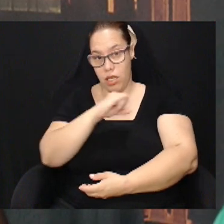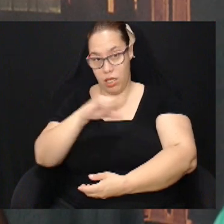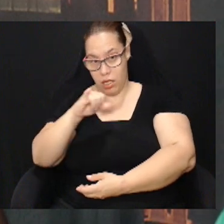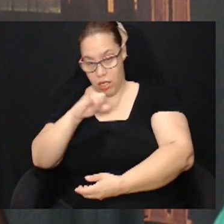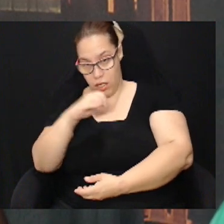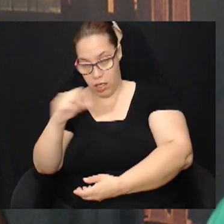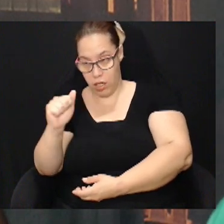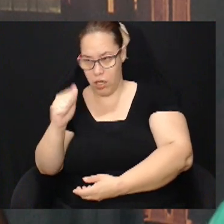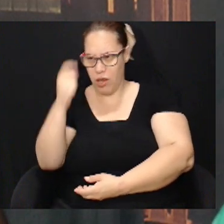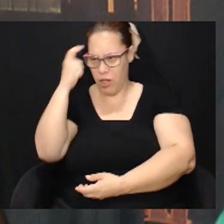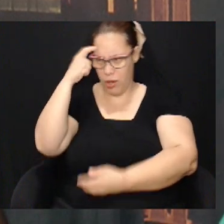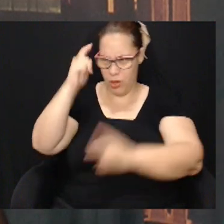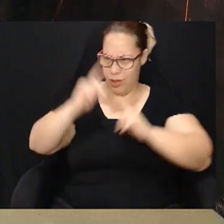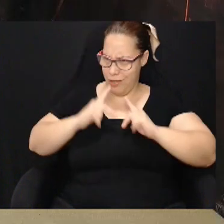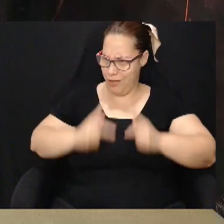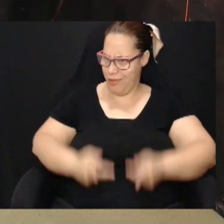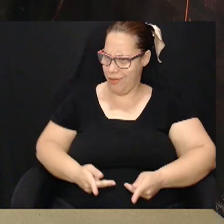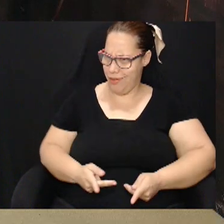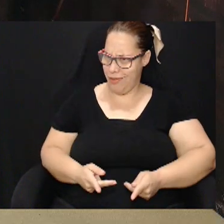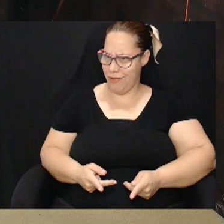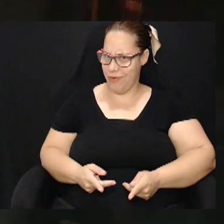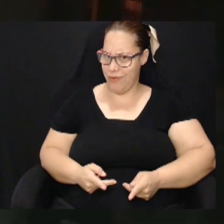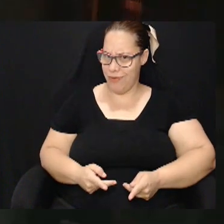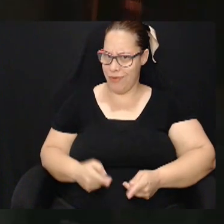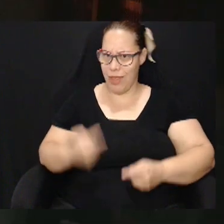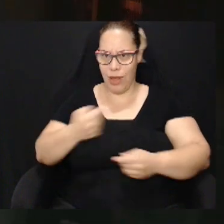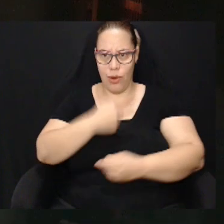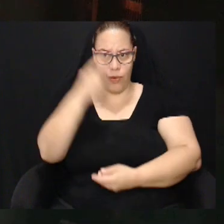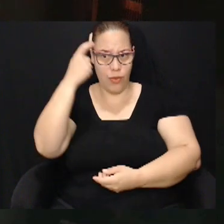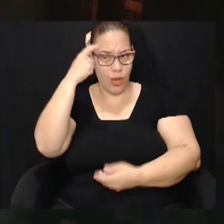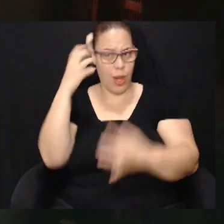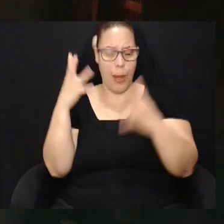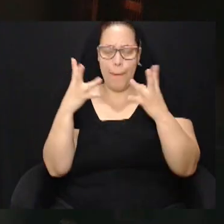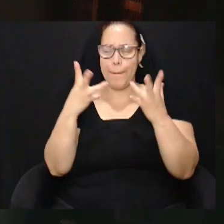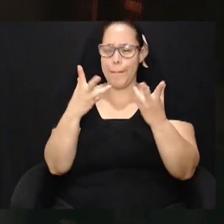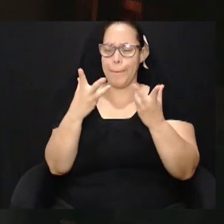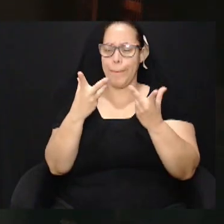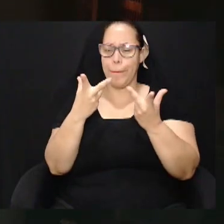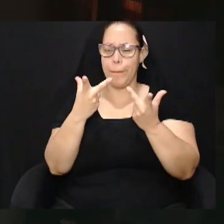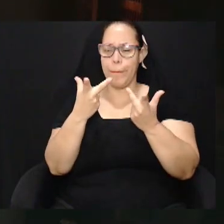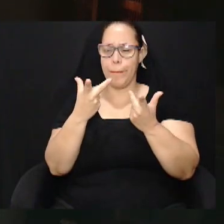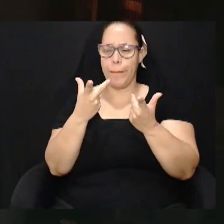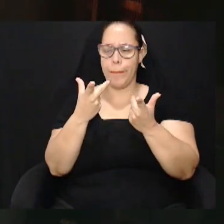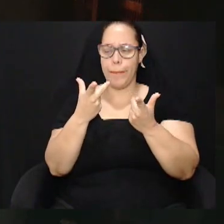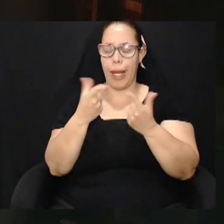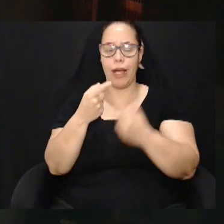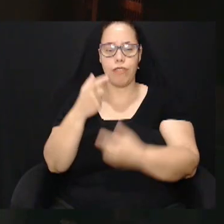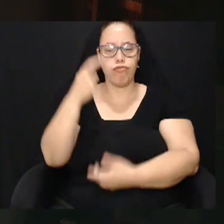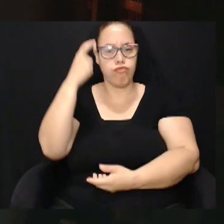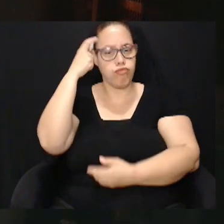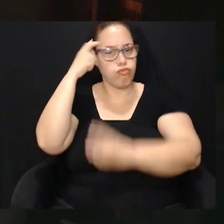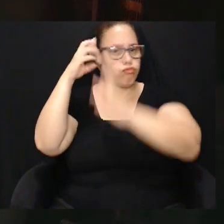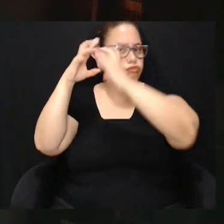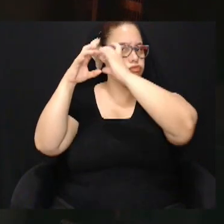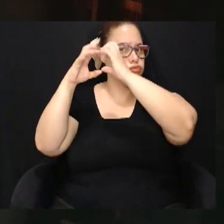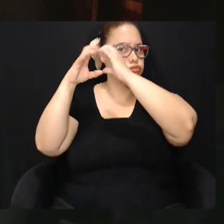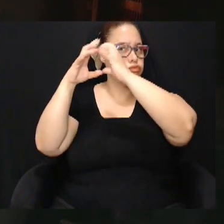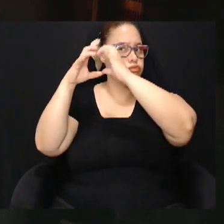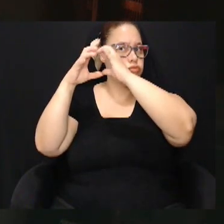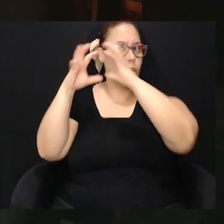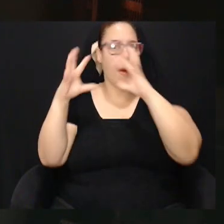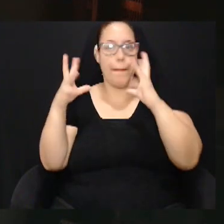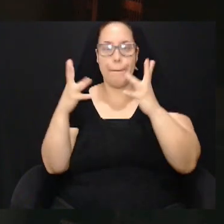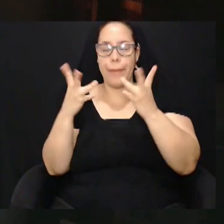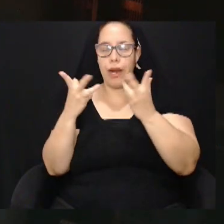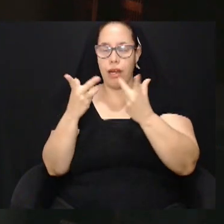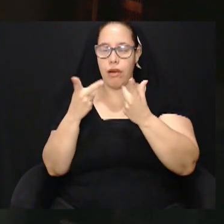humano a nossa mente é fantástica, né? O nosso cérebro funciona de uma forma maravilhosa. Que